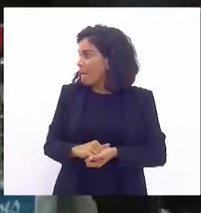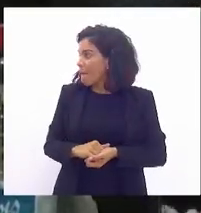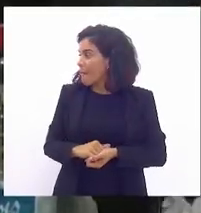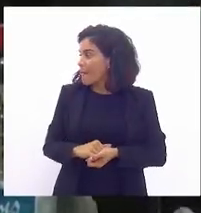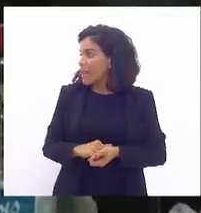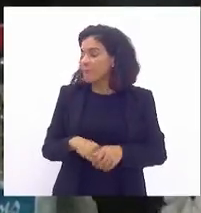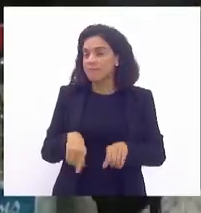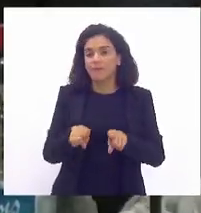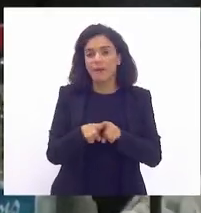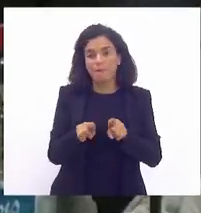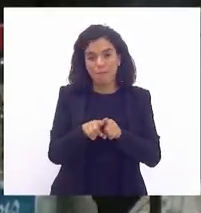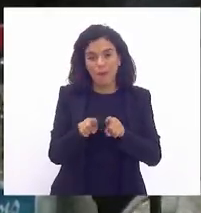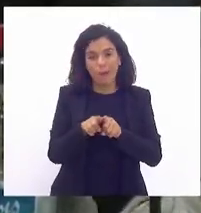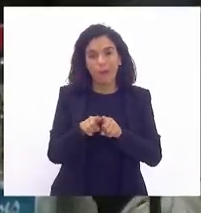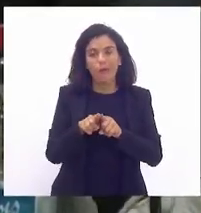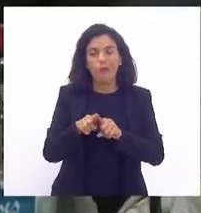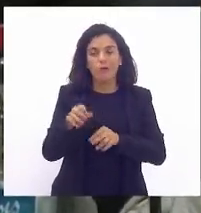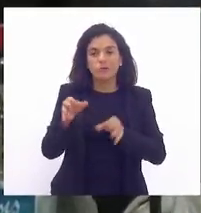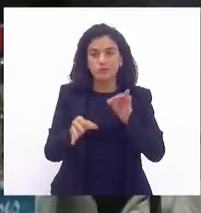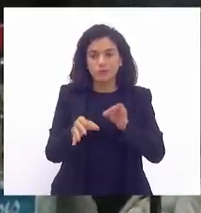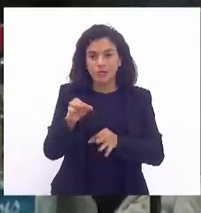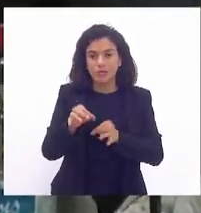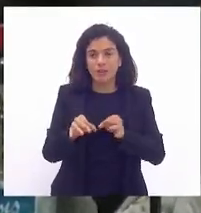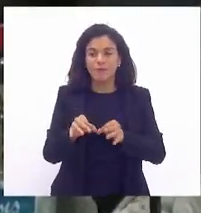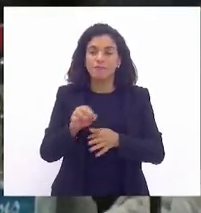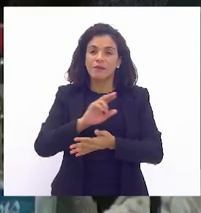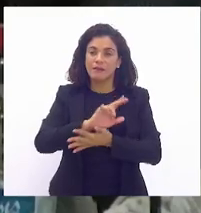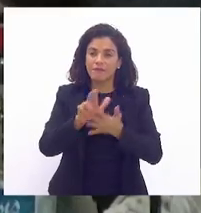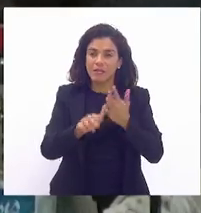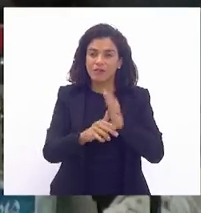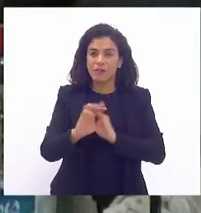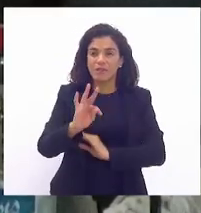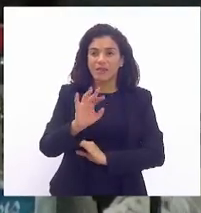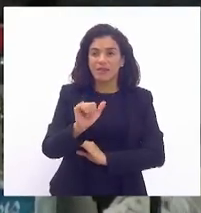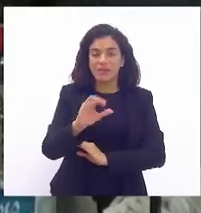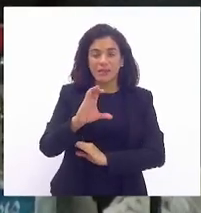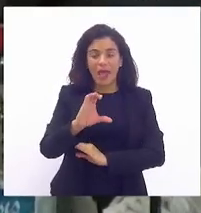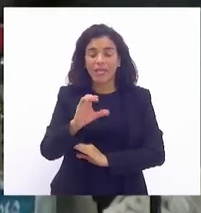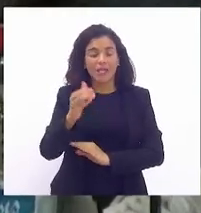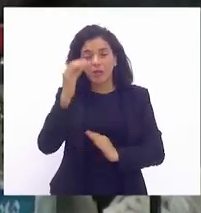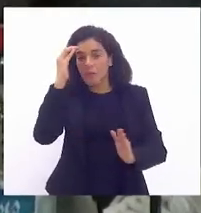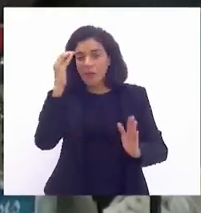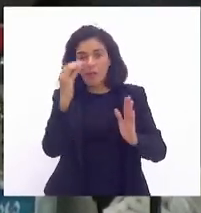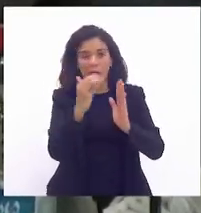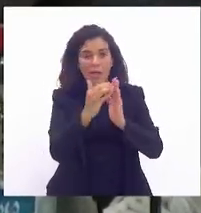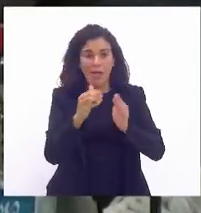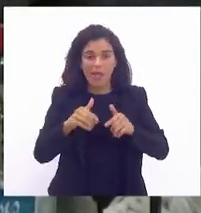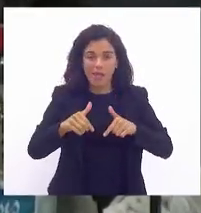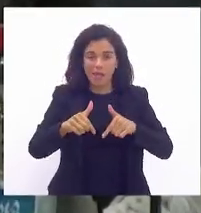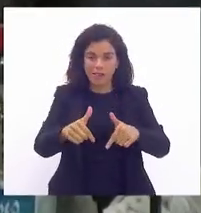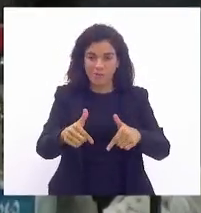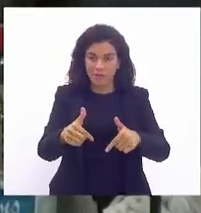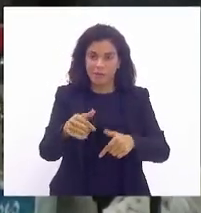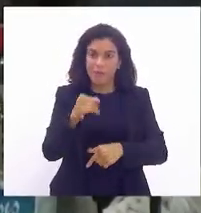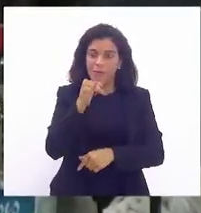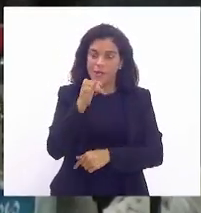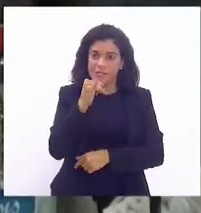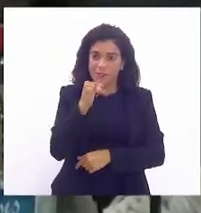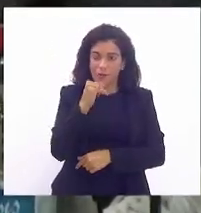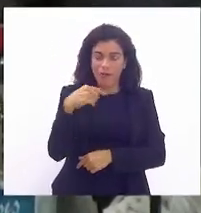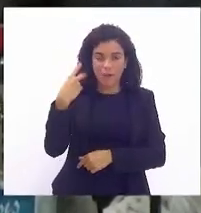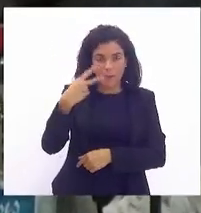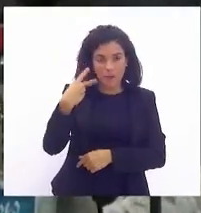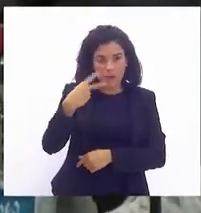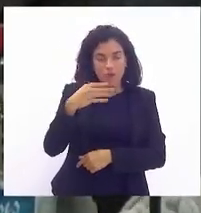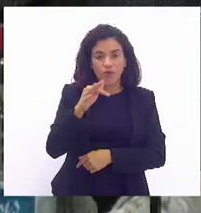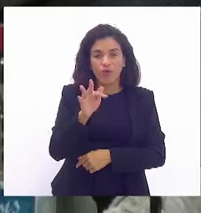combatem na justiça essas ações, e diversos TACs que têm diversos descumprimentos e diversas, como pode computar o vereador deputado já